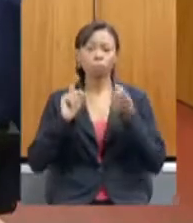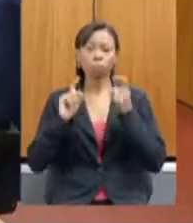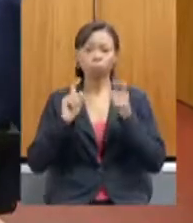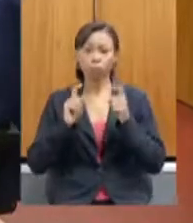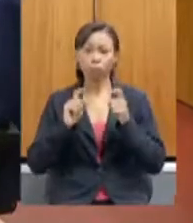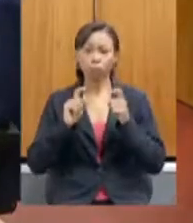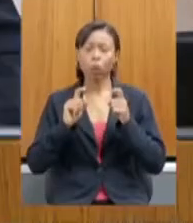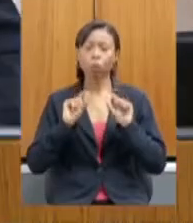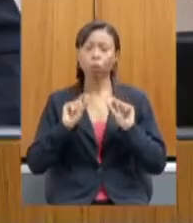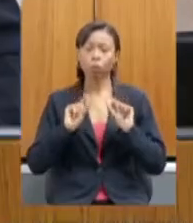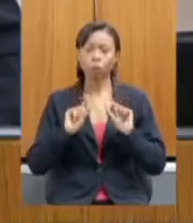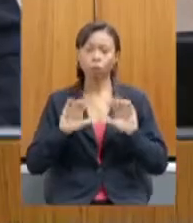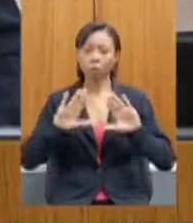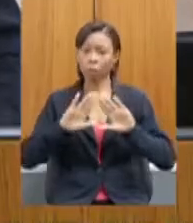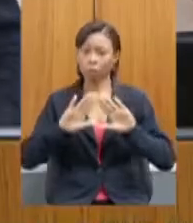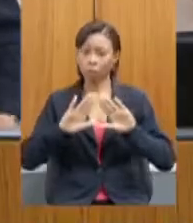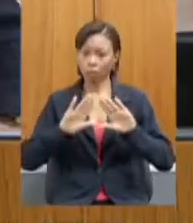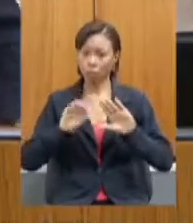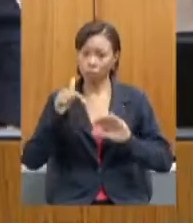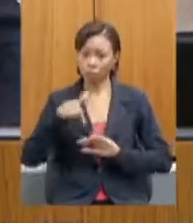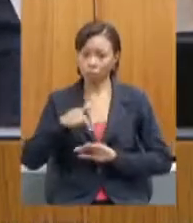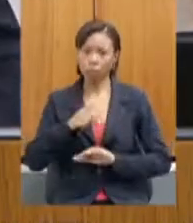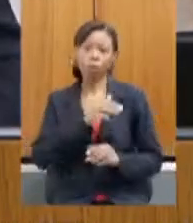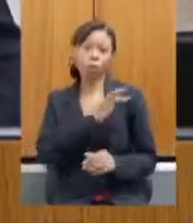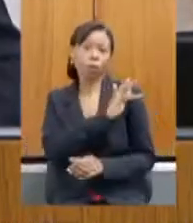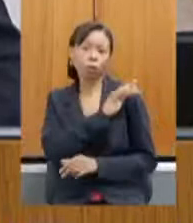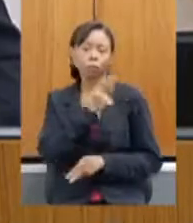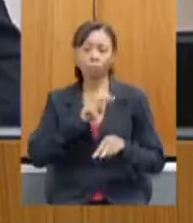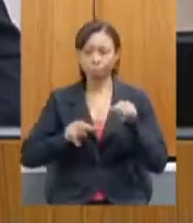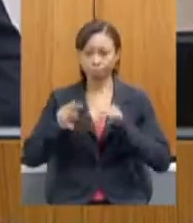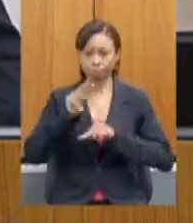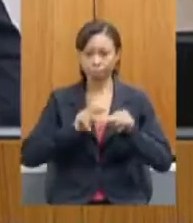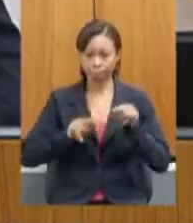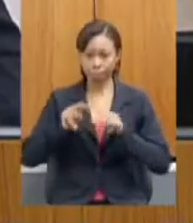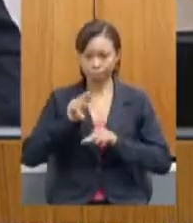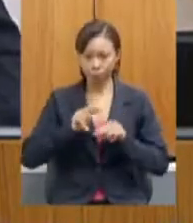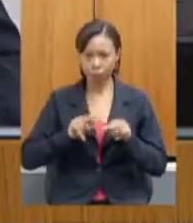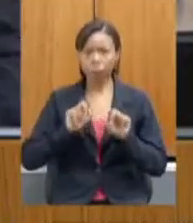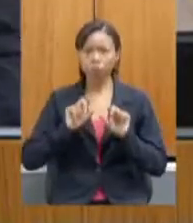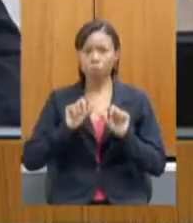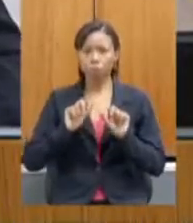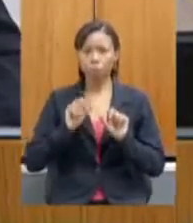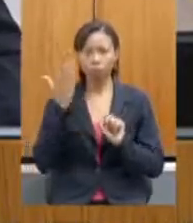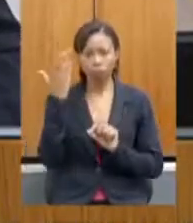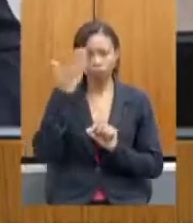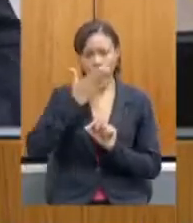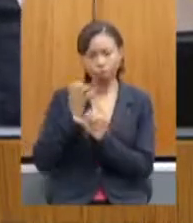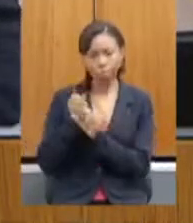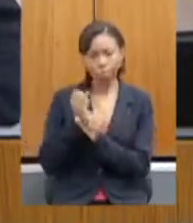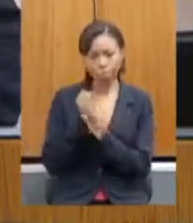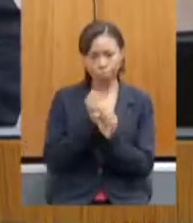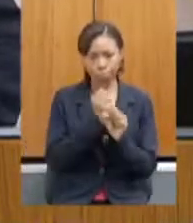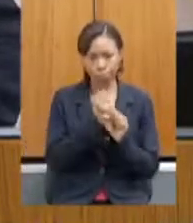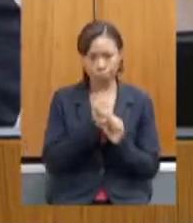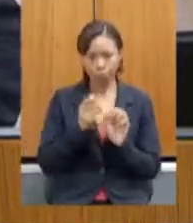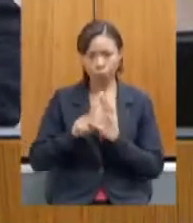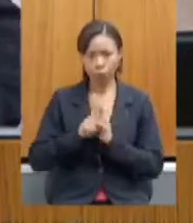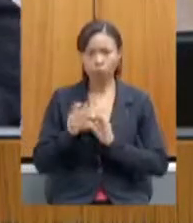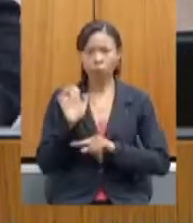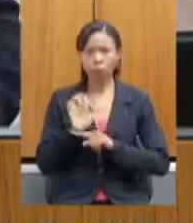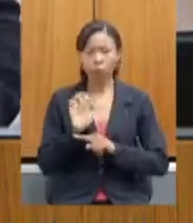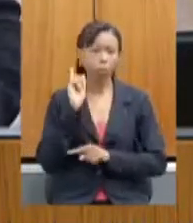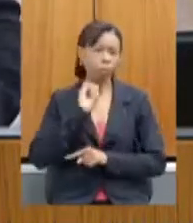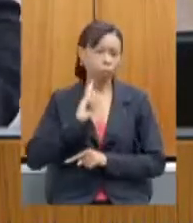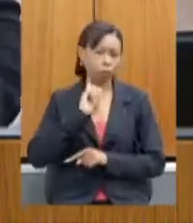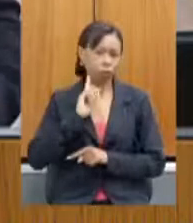Assembleia Fiscaliza, que é um inovador processo de prestação de contas, instituído em Minas Gerais pela Emenda